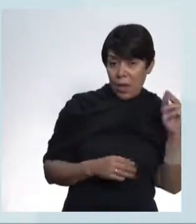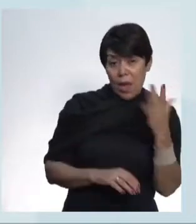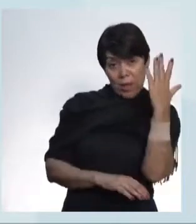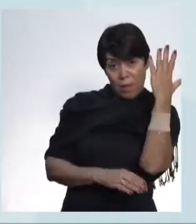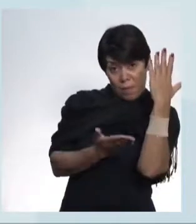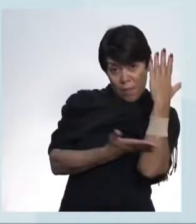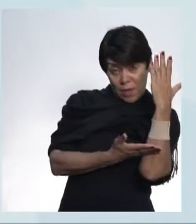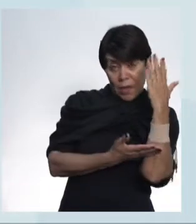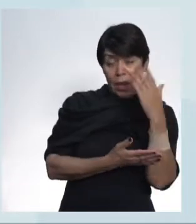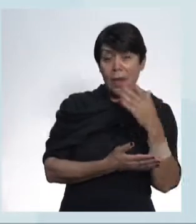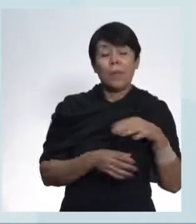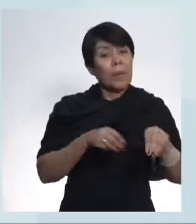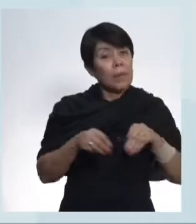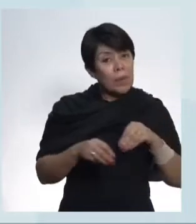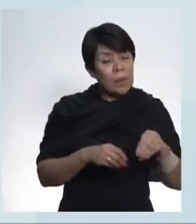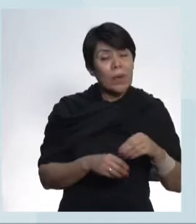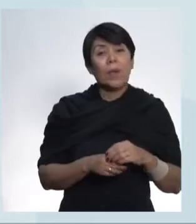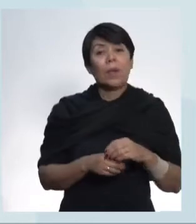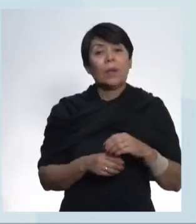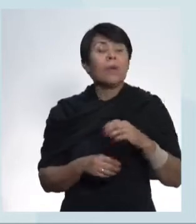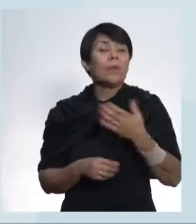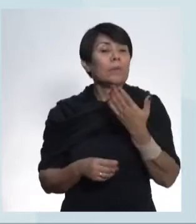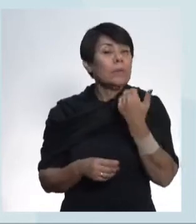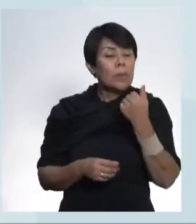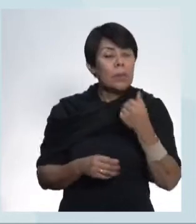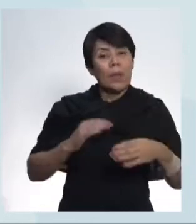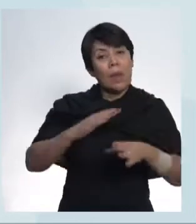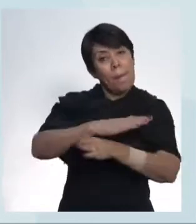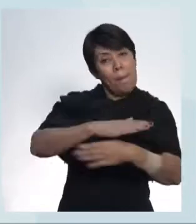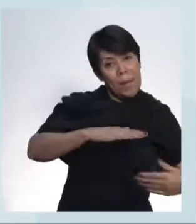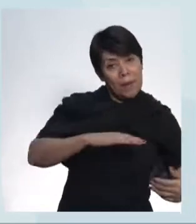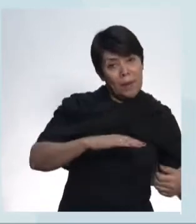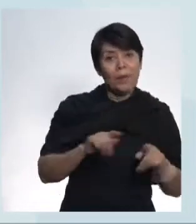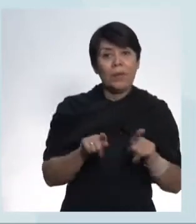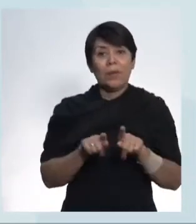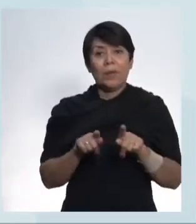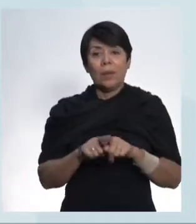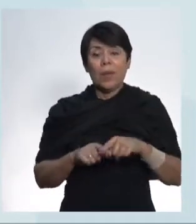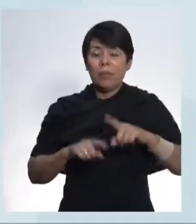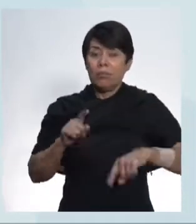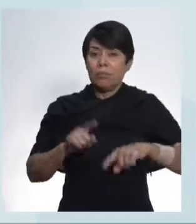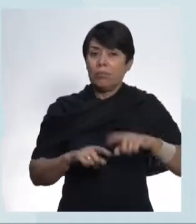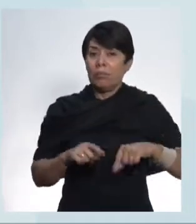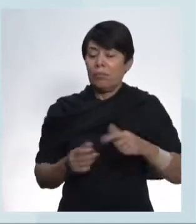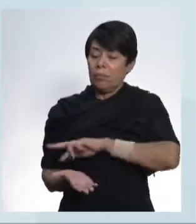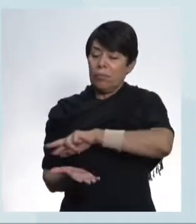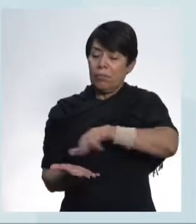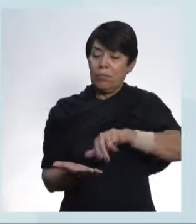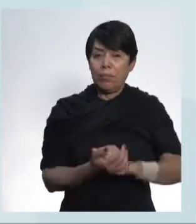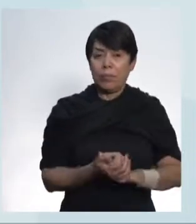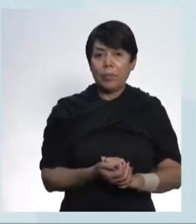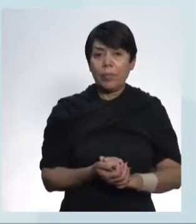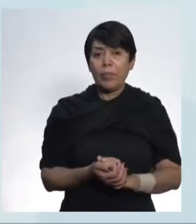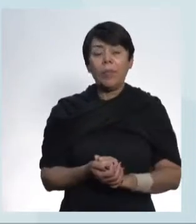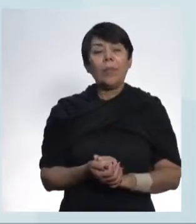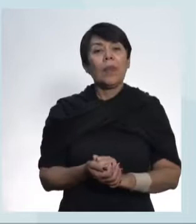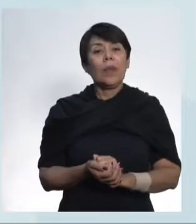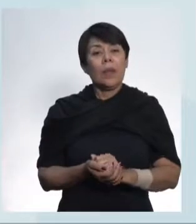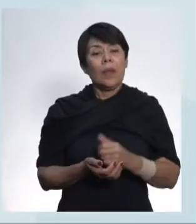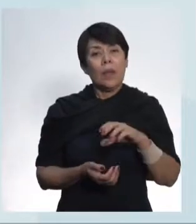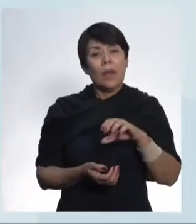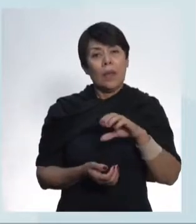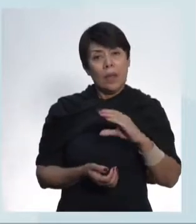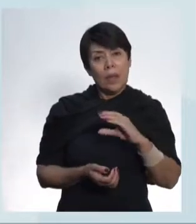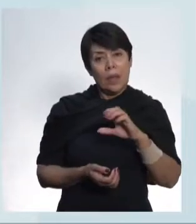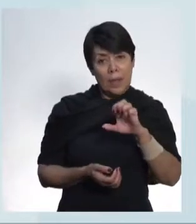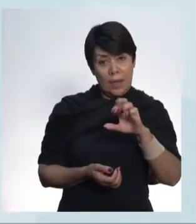para borracha, castanha, peixes, minérios e diversos tipos de matéria-prima. O Cerrado, que é considerado o